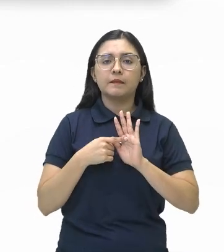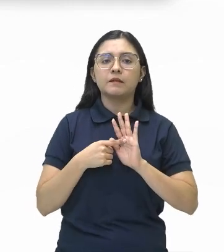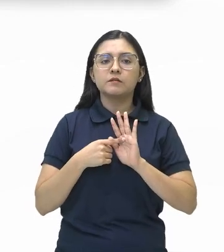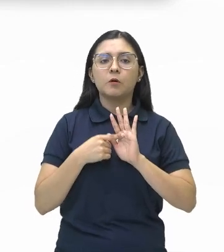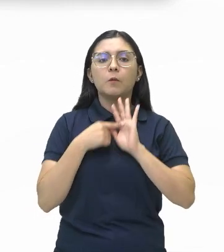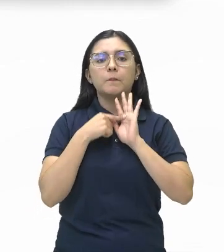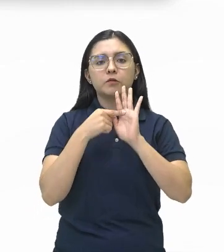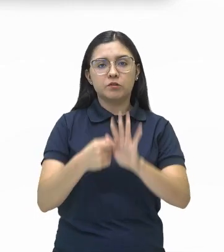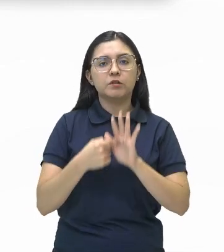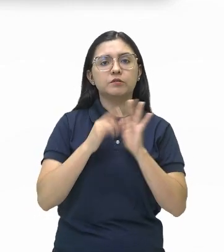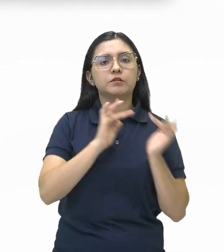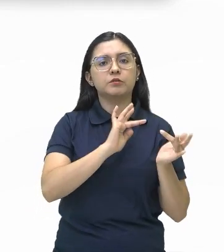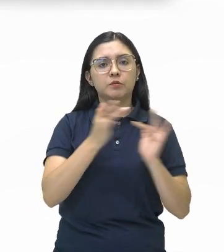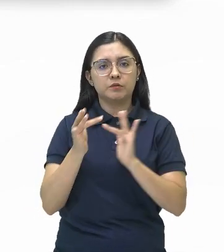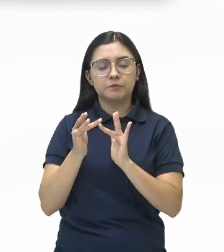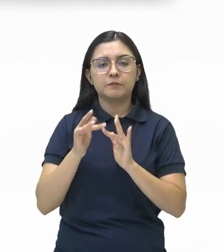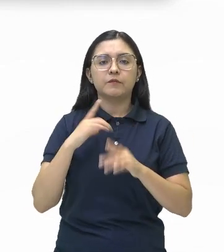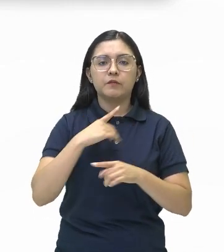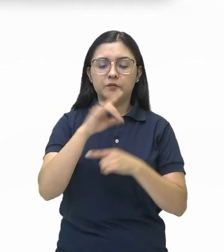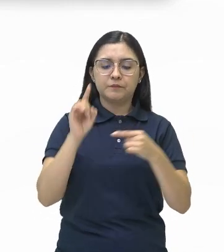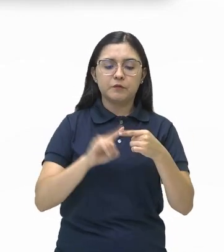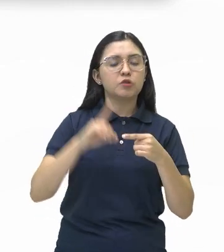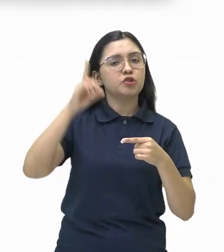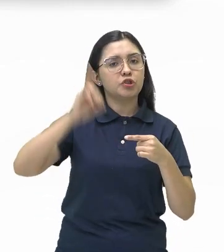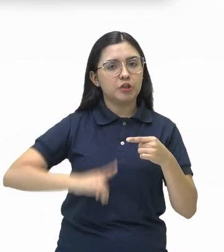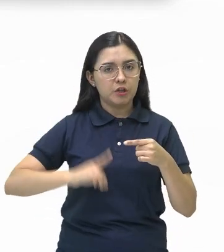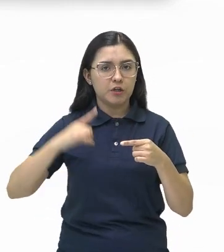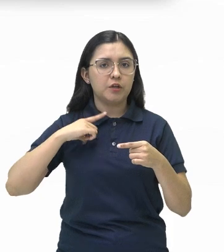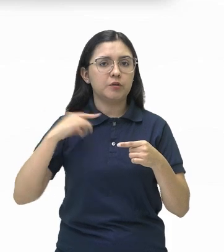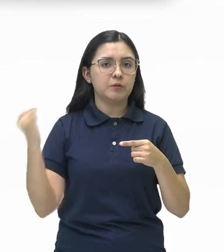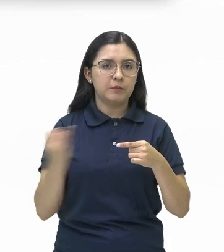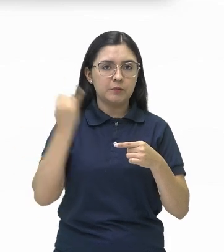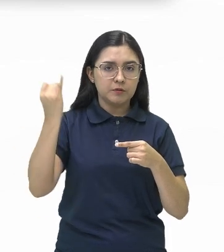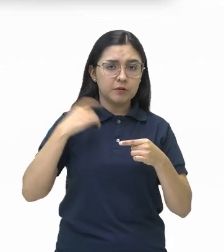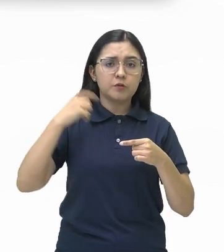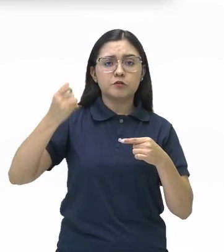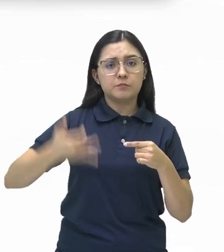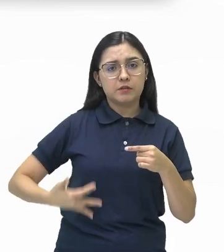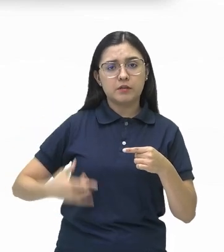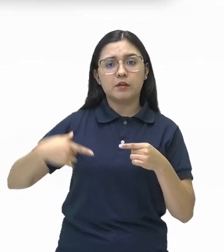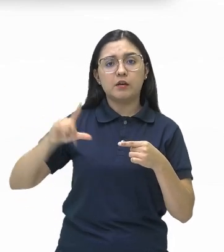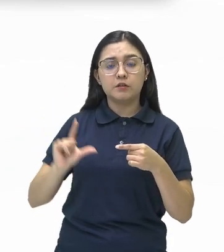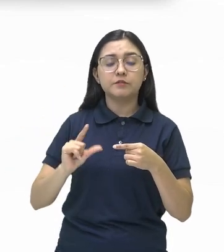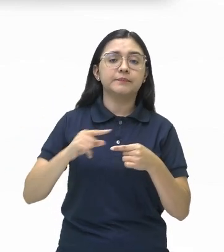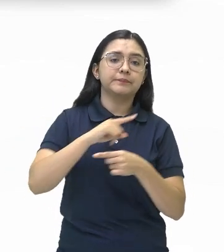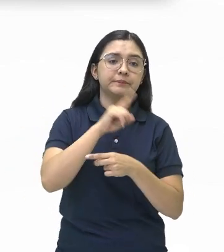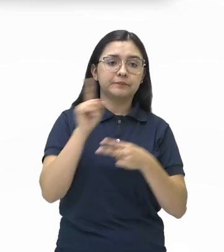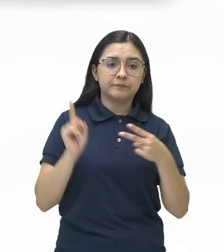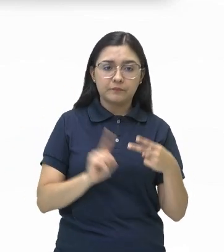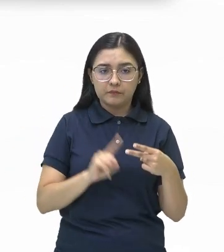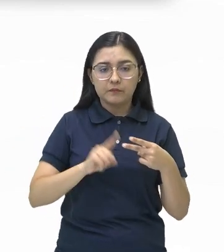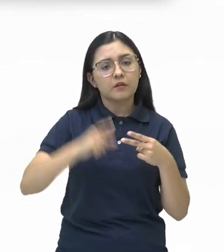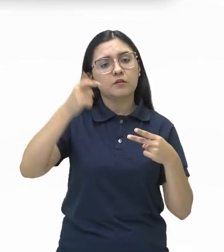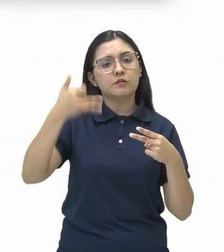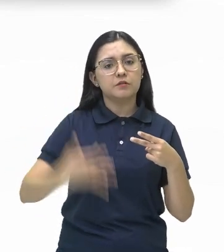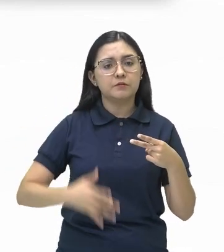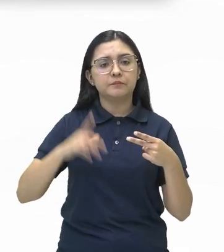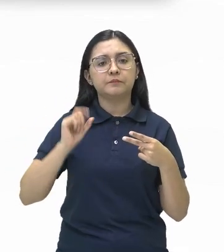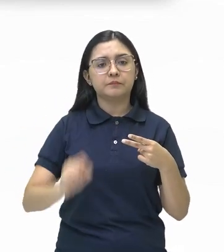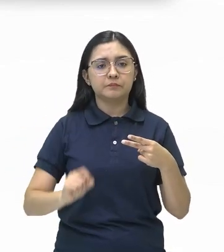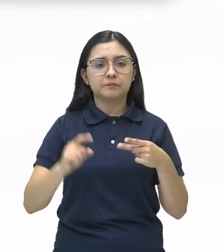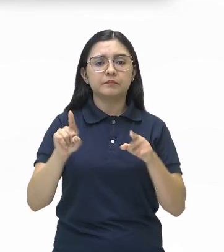abordados nesse contexto. Fala de direito fundamental, que eu já expliquei agora há pouco para vocês. Fala de